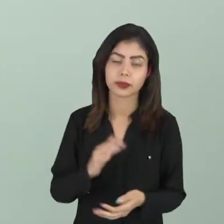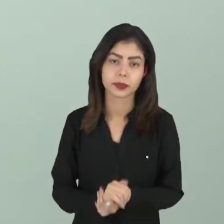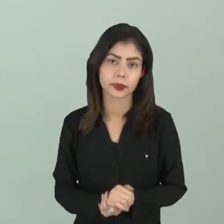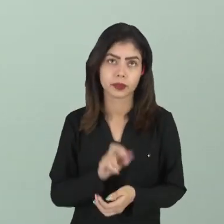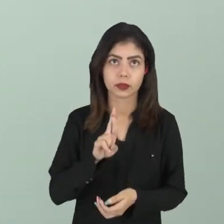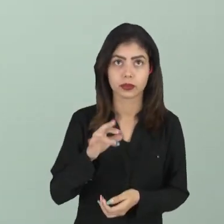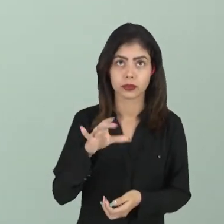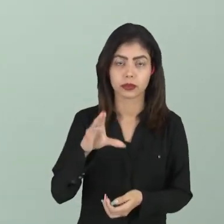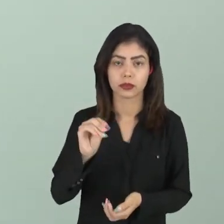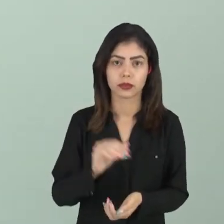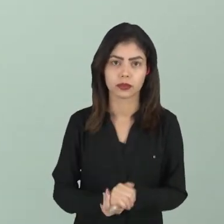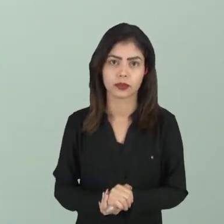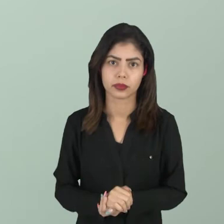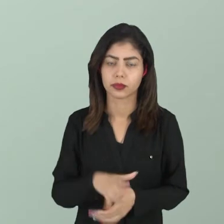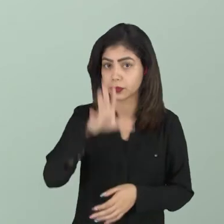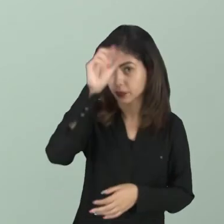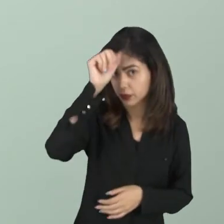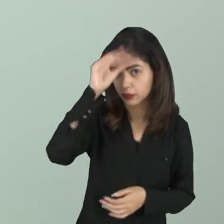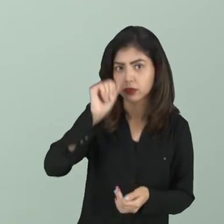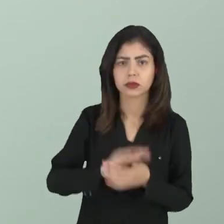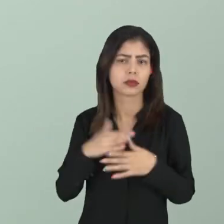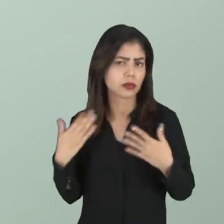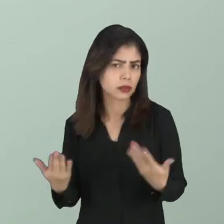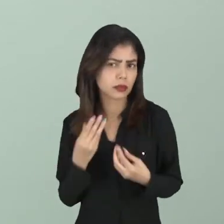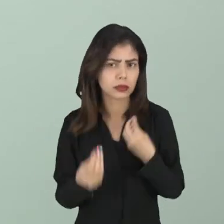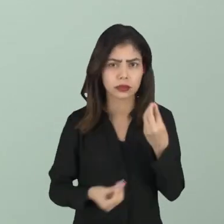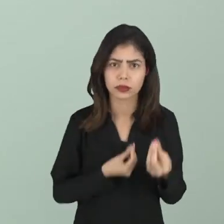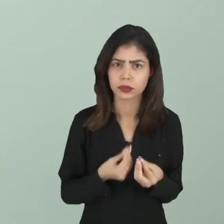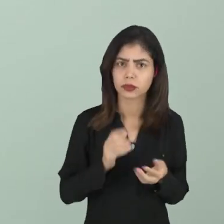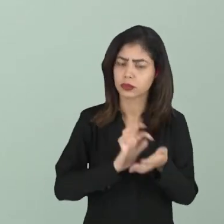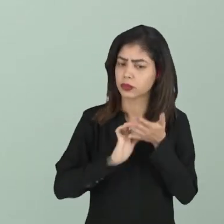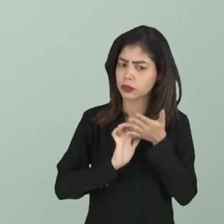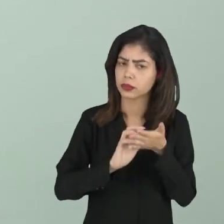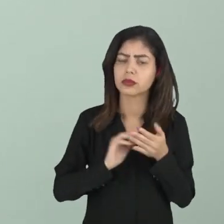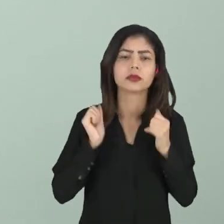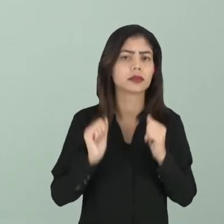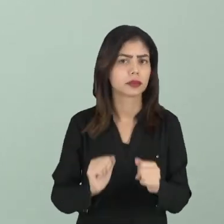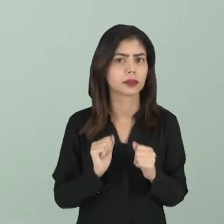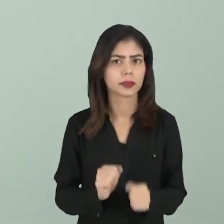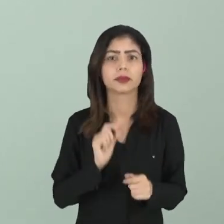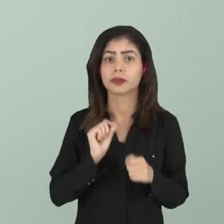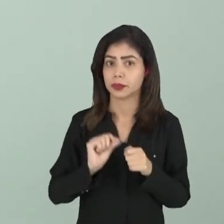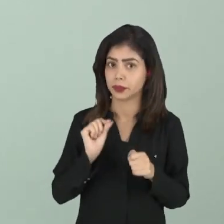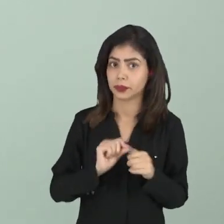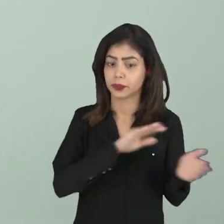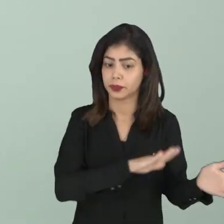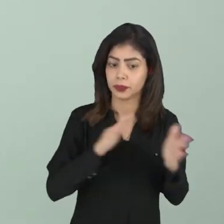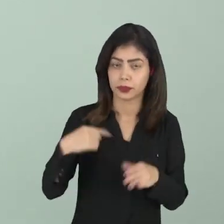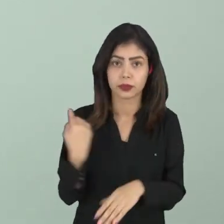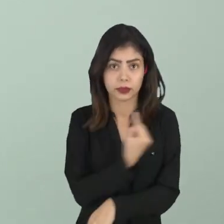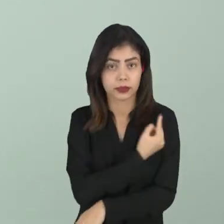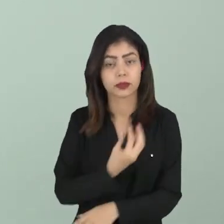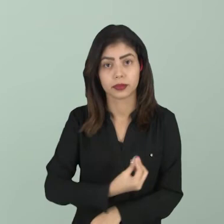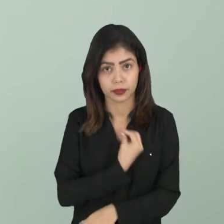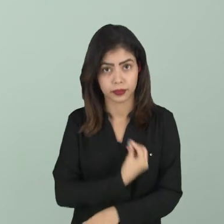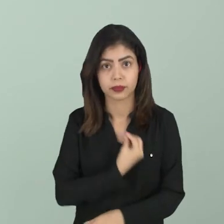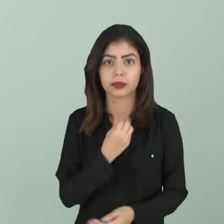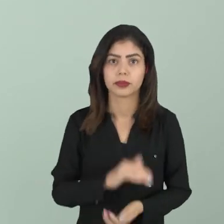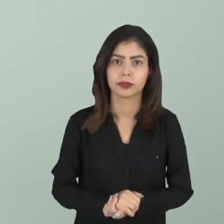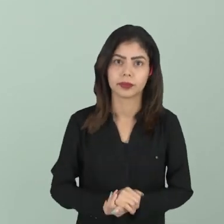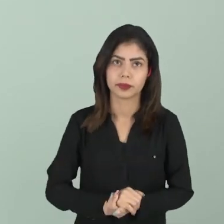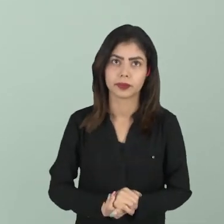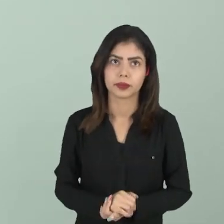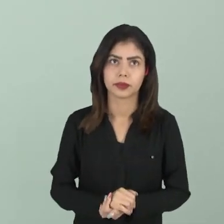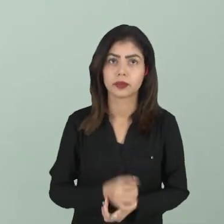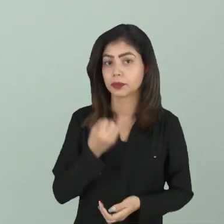que nós podemos utilizar para aprender de que forma a arte digital ela pode fazer parte da nossa vida cotidiana, tá